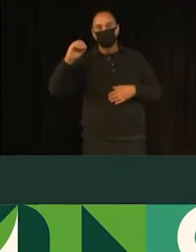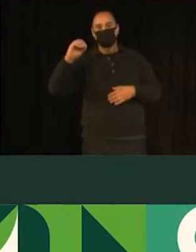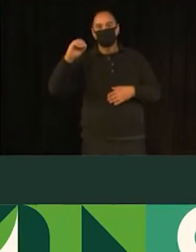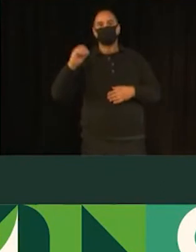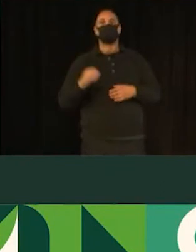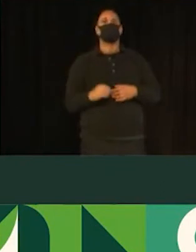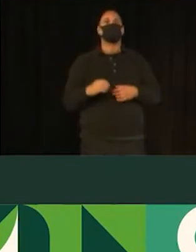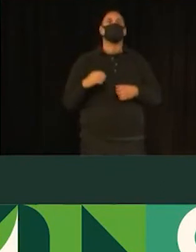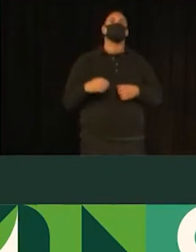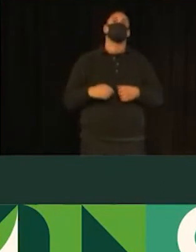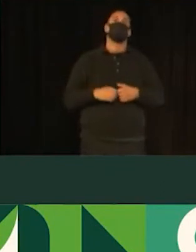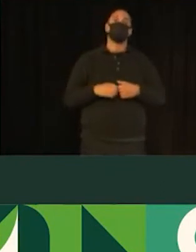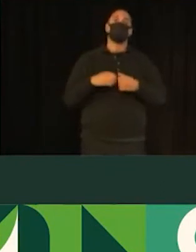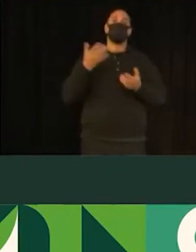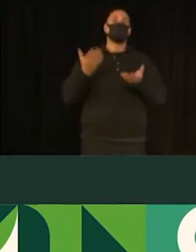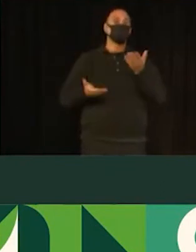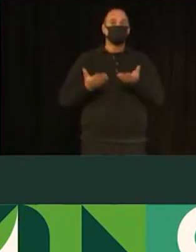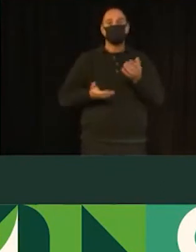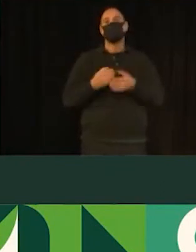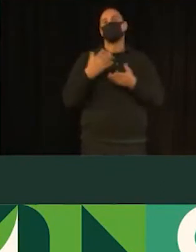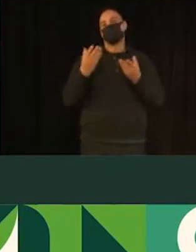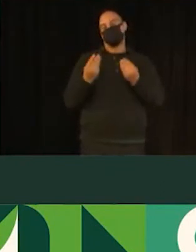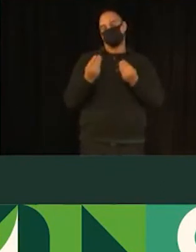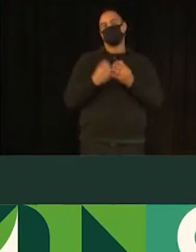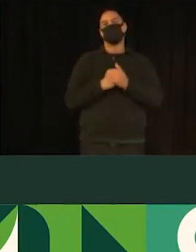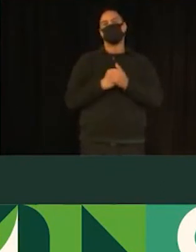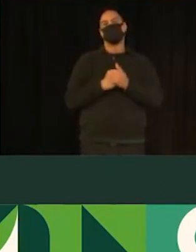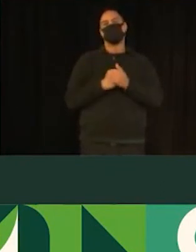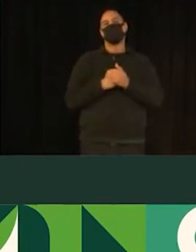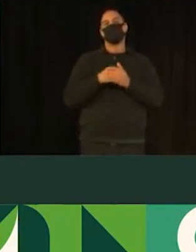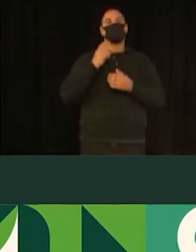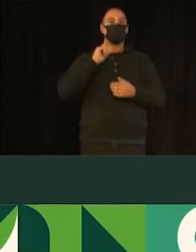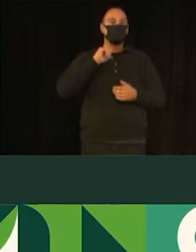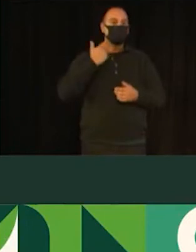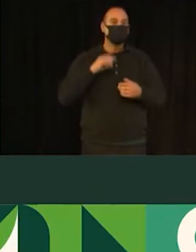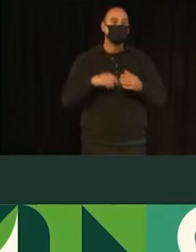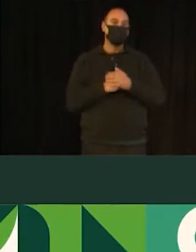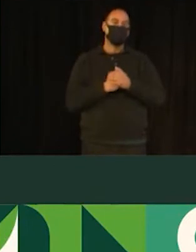pode ser levado em conta para o novo sistema, né? É isso aí. Muito obrigado.